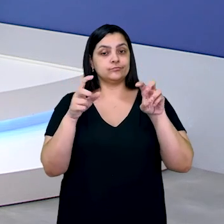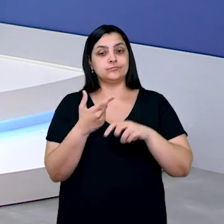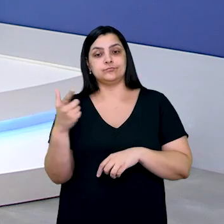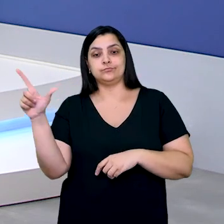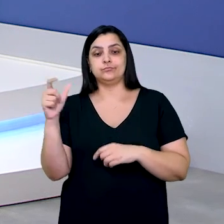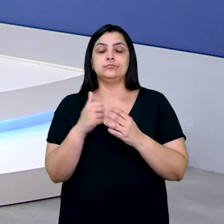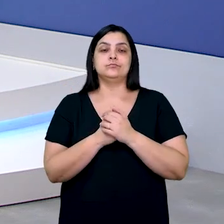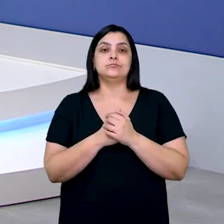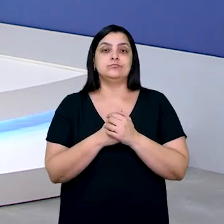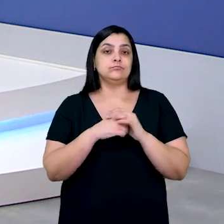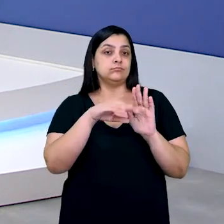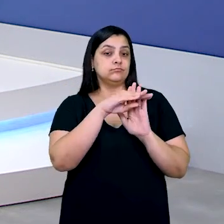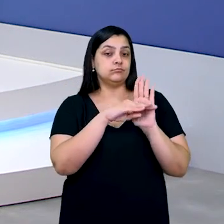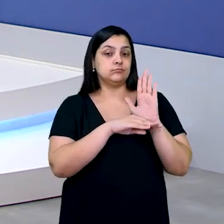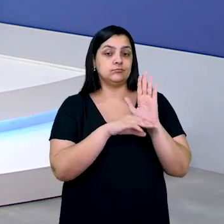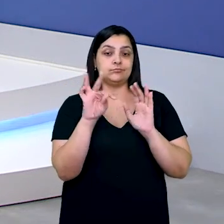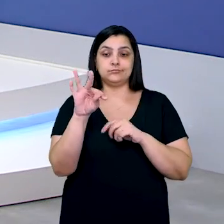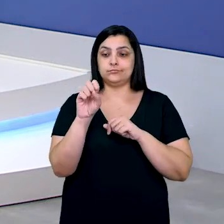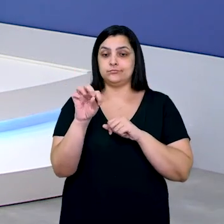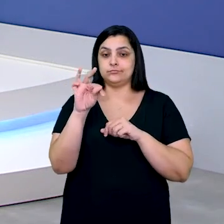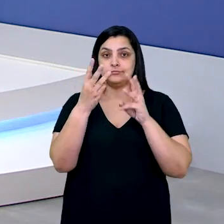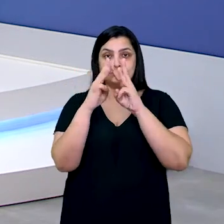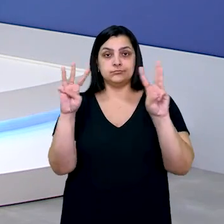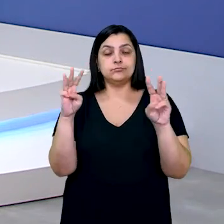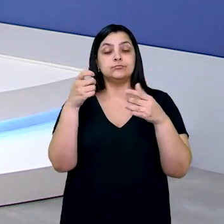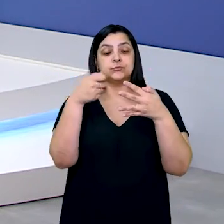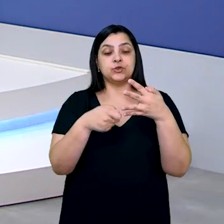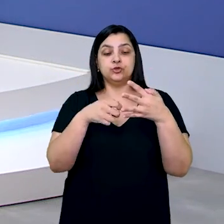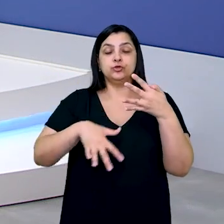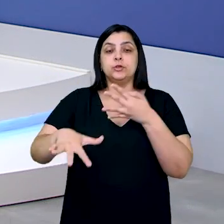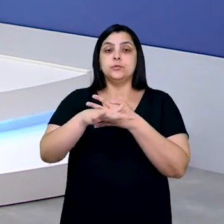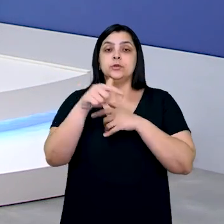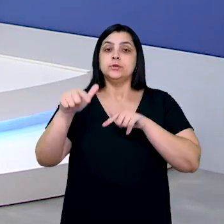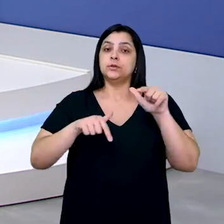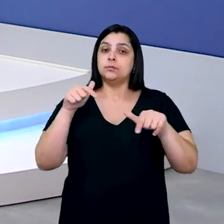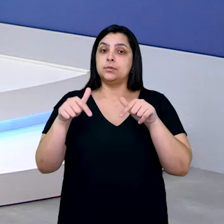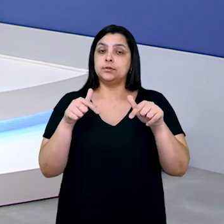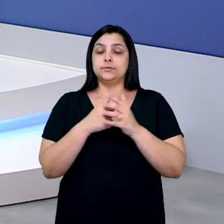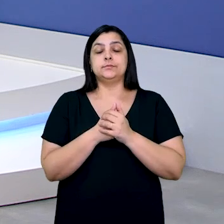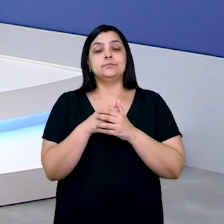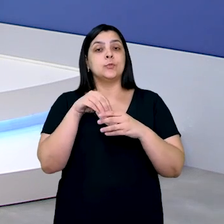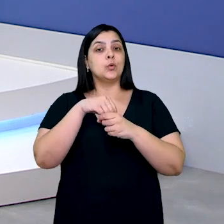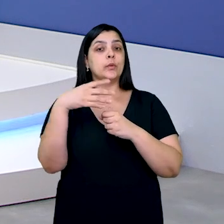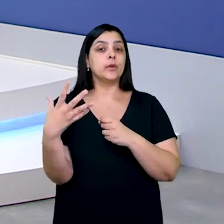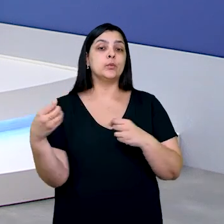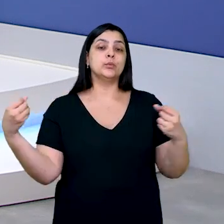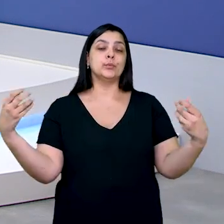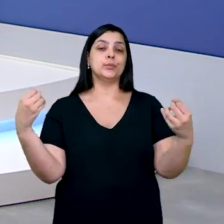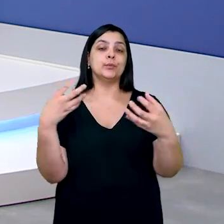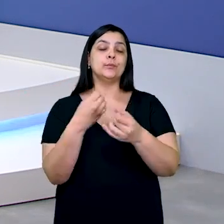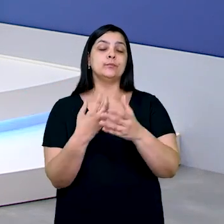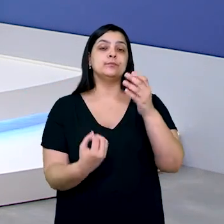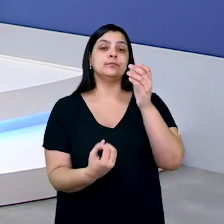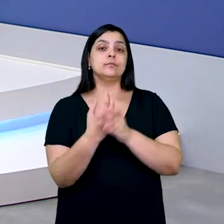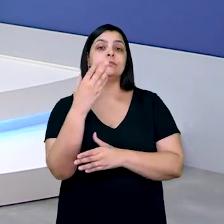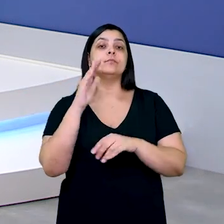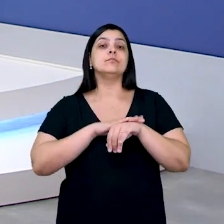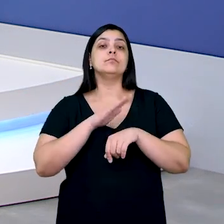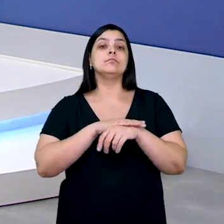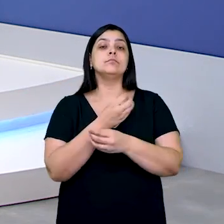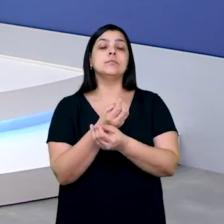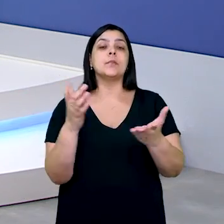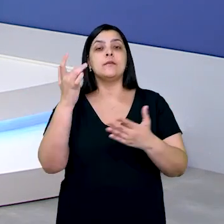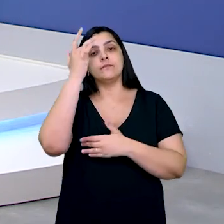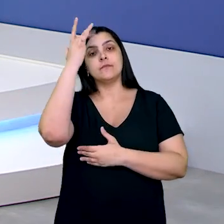para falar que o portal do TST está com novidades sobre a jurisprudência trabalhista. Conteúdos atualizados foram criados para facilitar